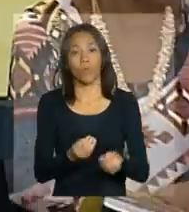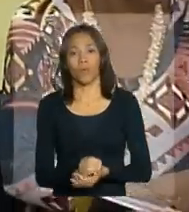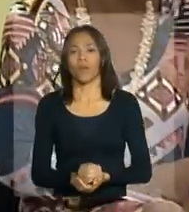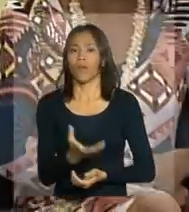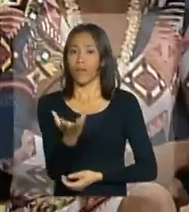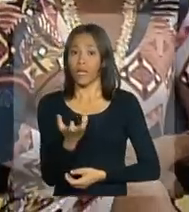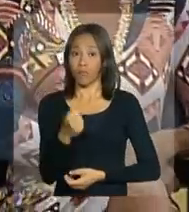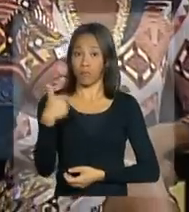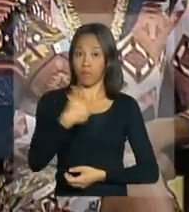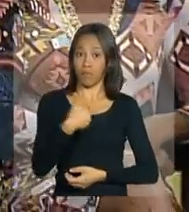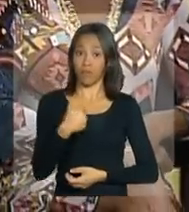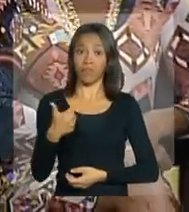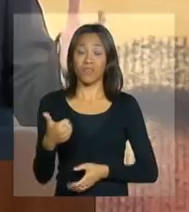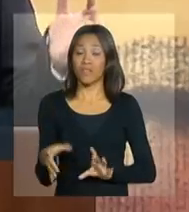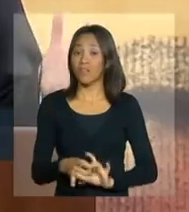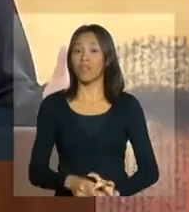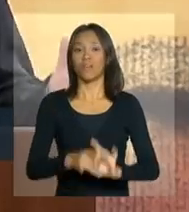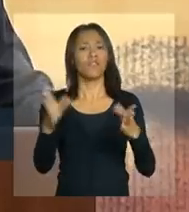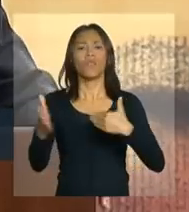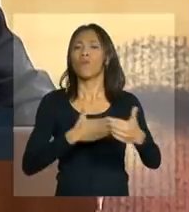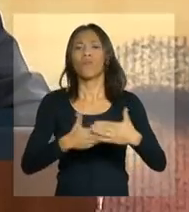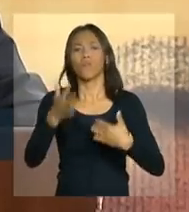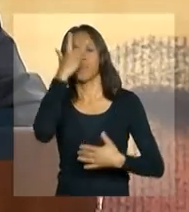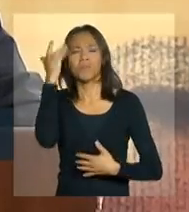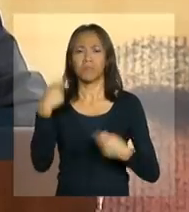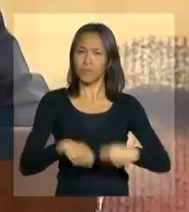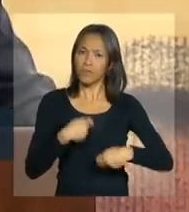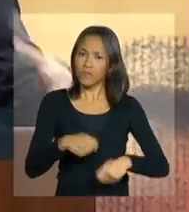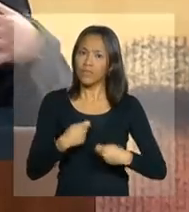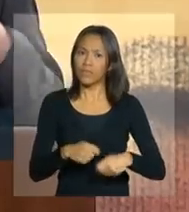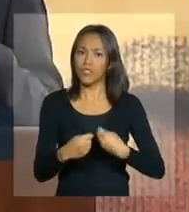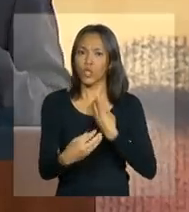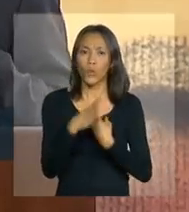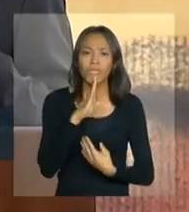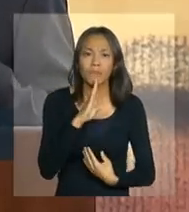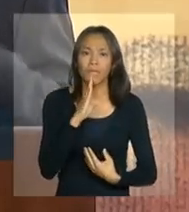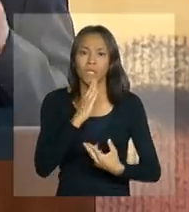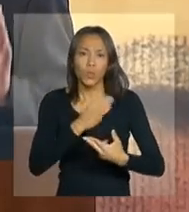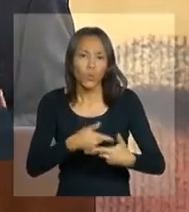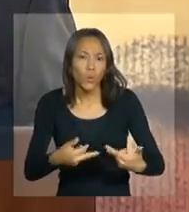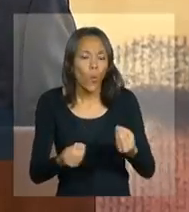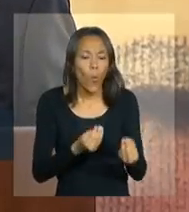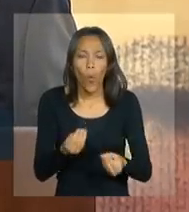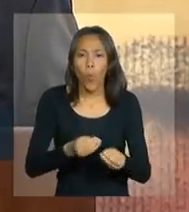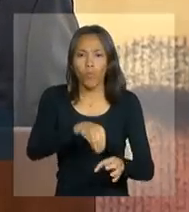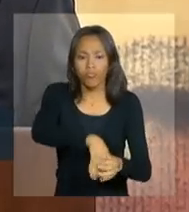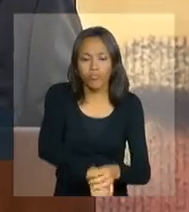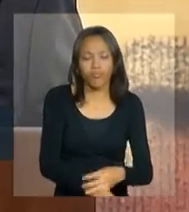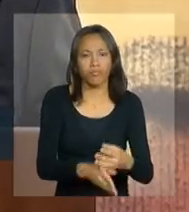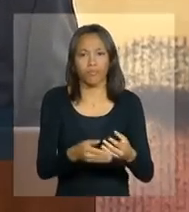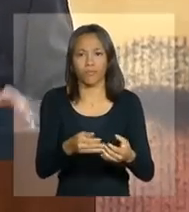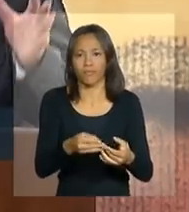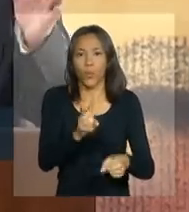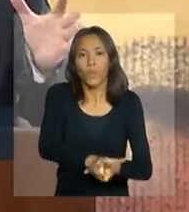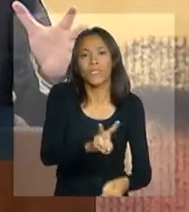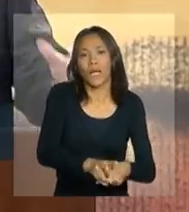ela seja acessível a todos que precisam de assistência técnica é importante a gente dizer que isso ainda não acontece